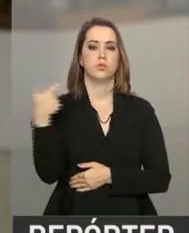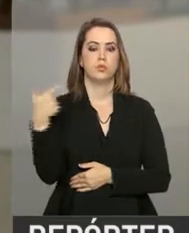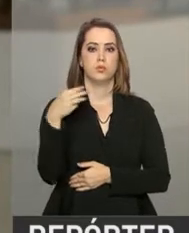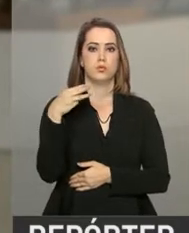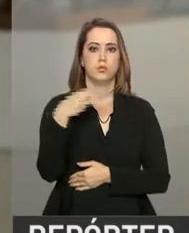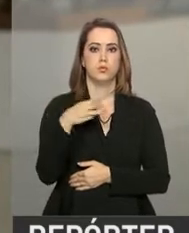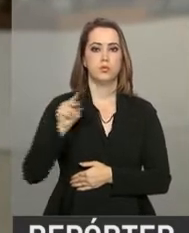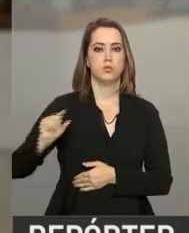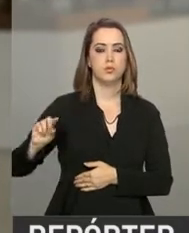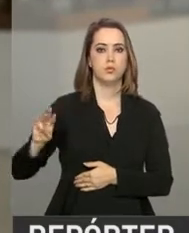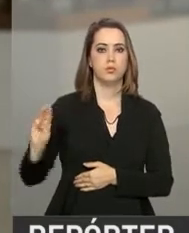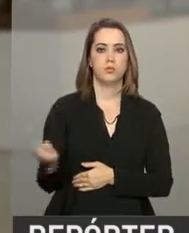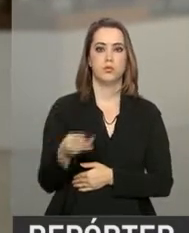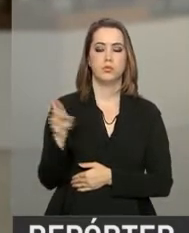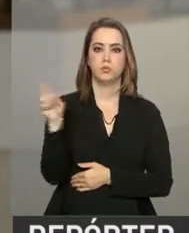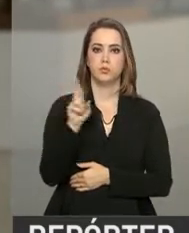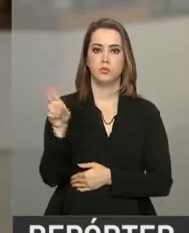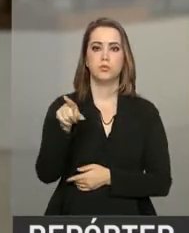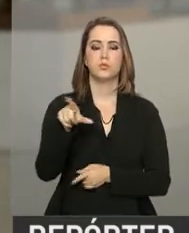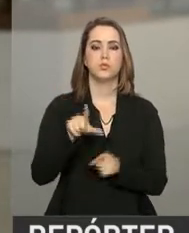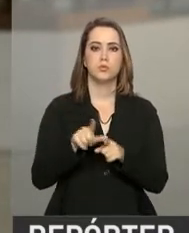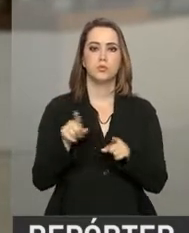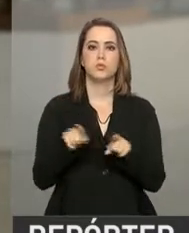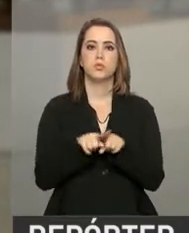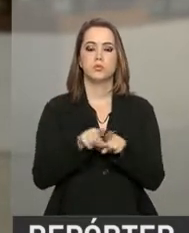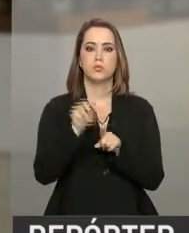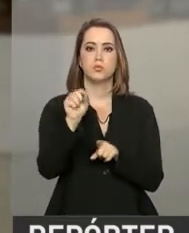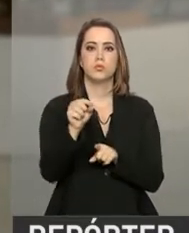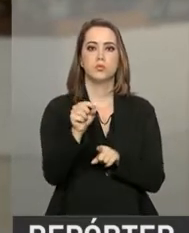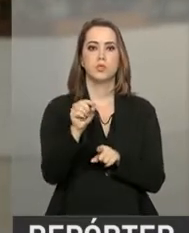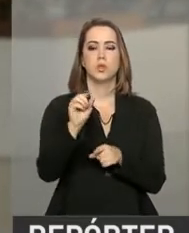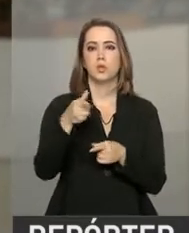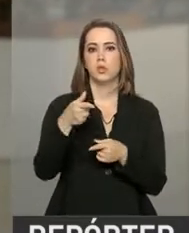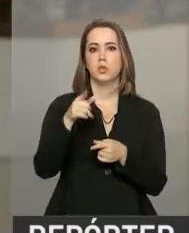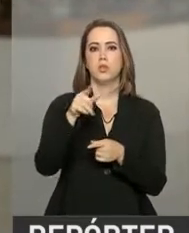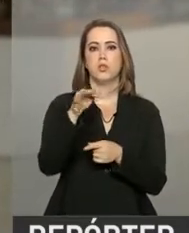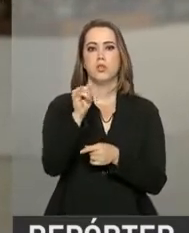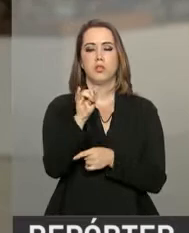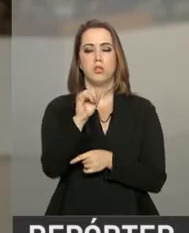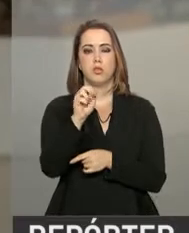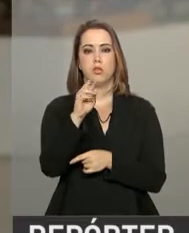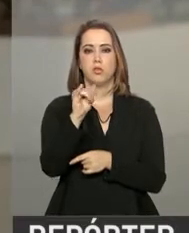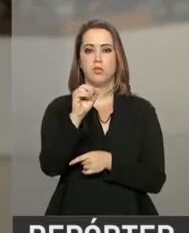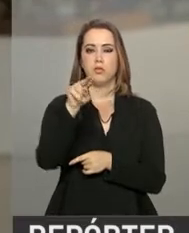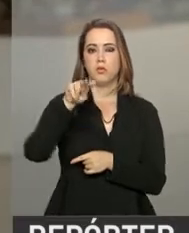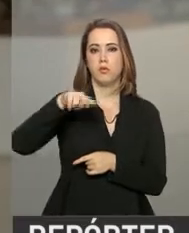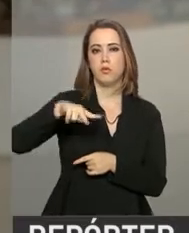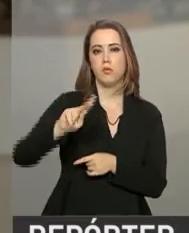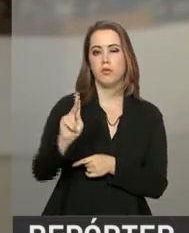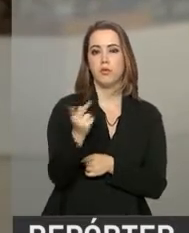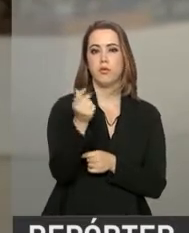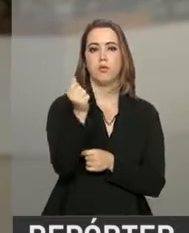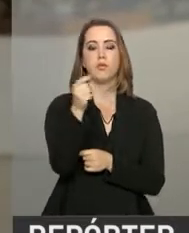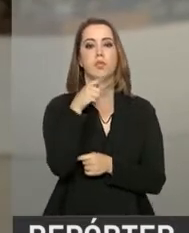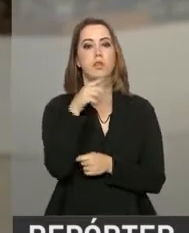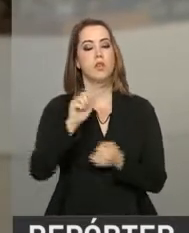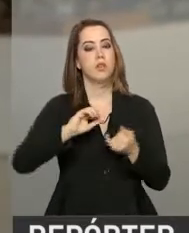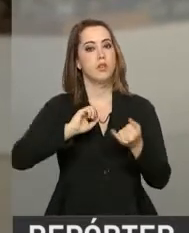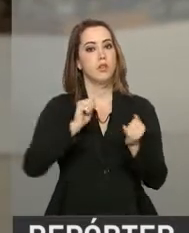milhões de reais entre estes produtos estão farinhas de trigo e mandioca arroz beneficiado